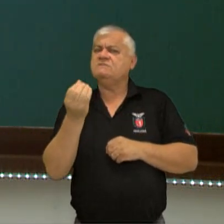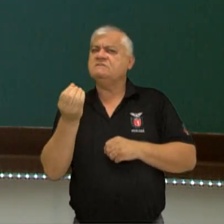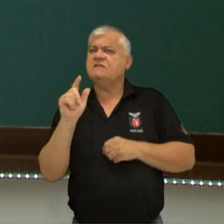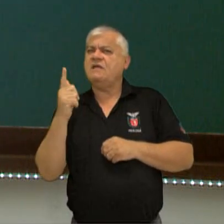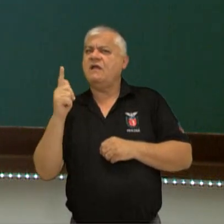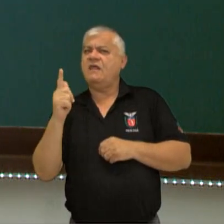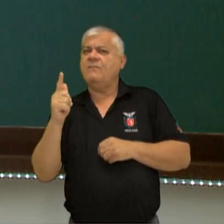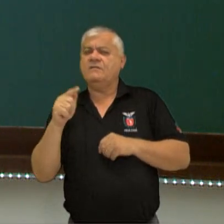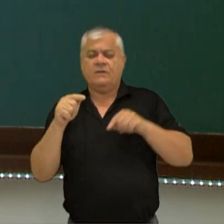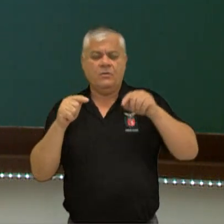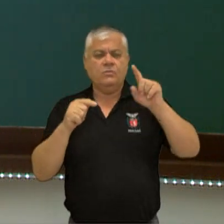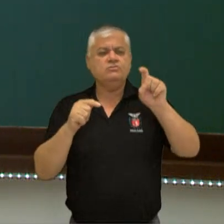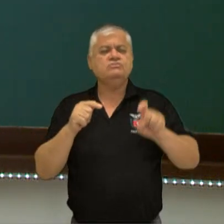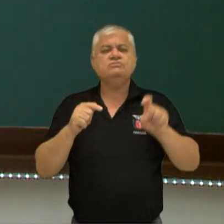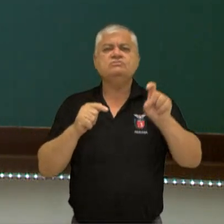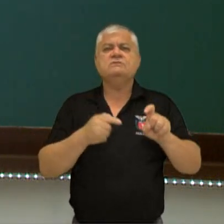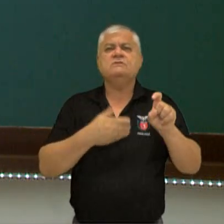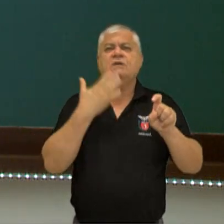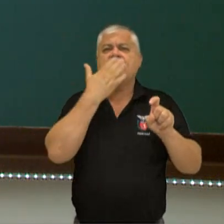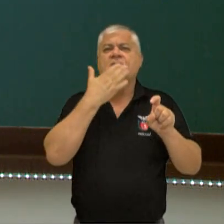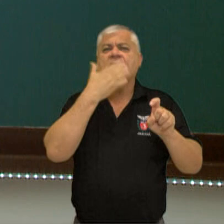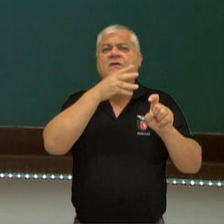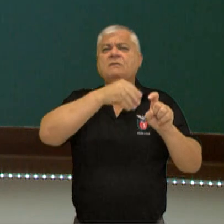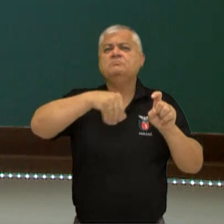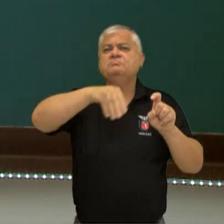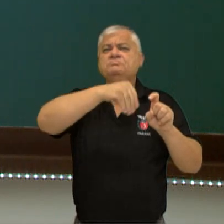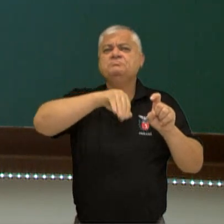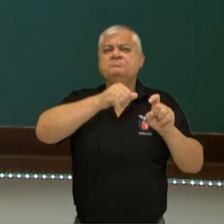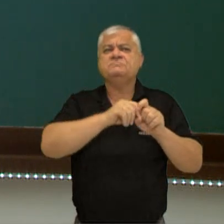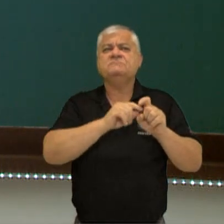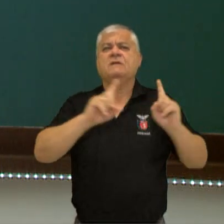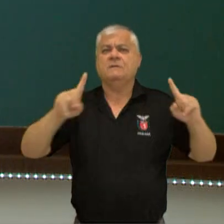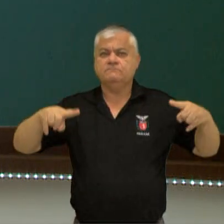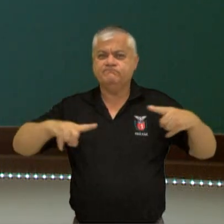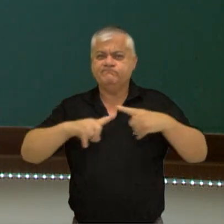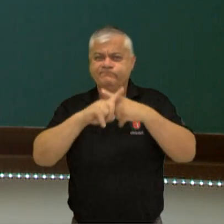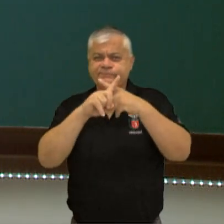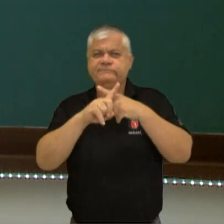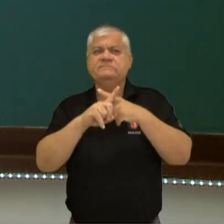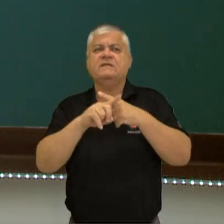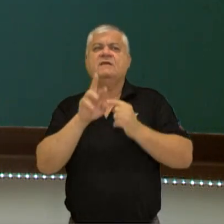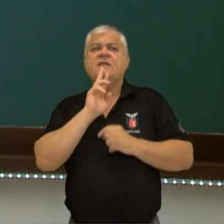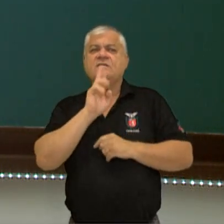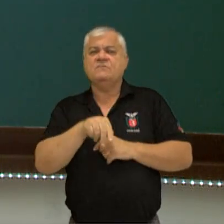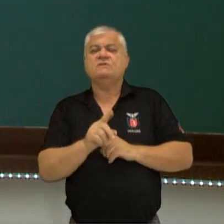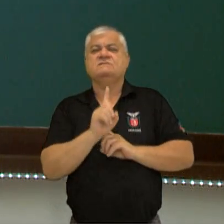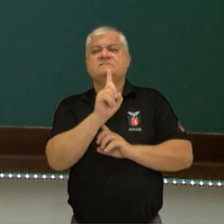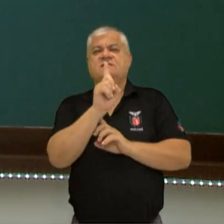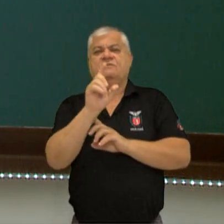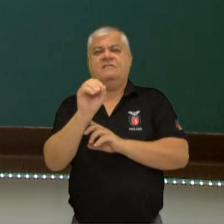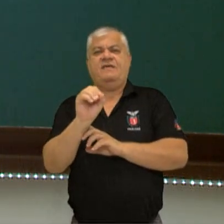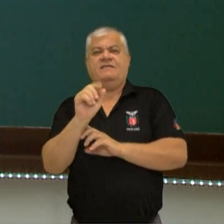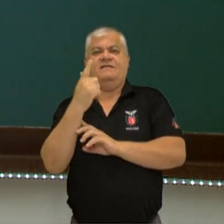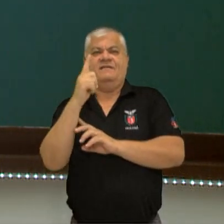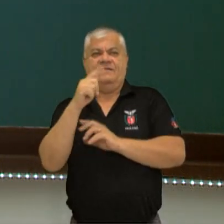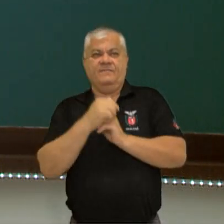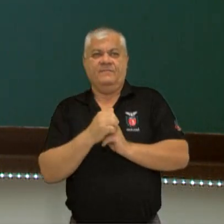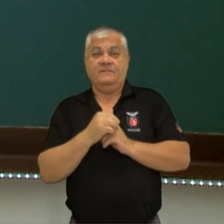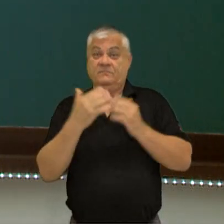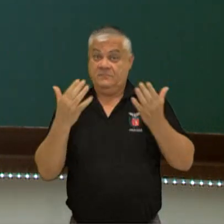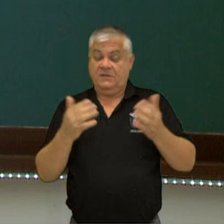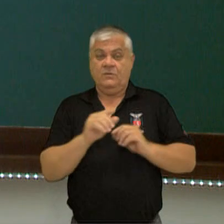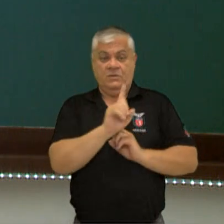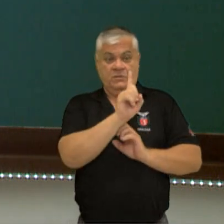somente sacarose dentro dessa solução formada? Faço a minha regrinha de 3 ali e tenho 110 gramas. Então, essa